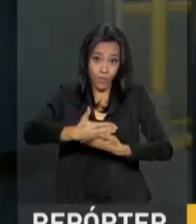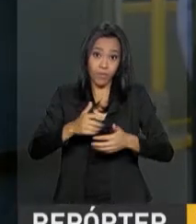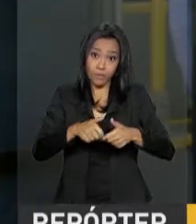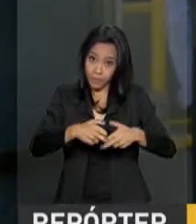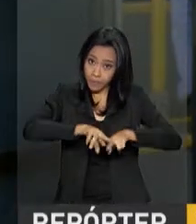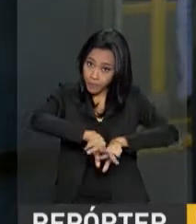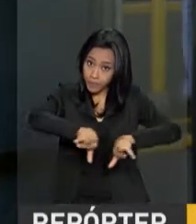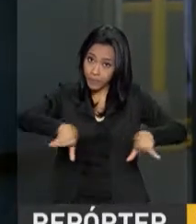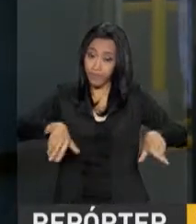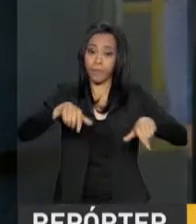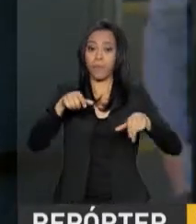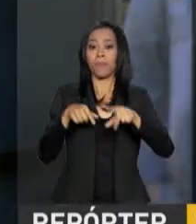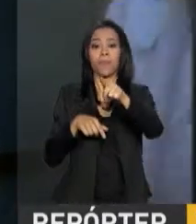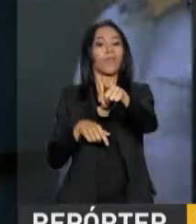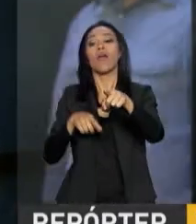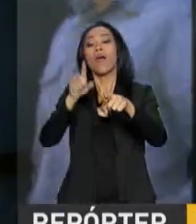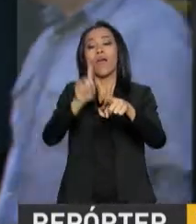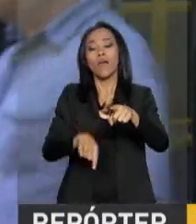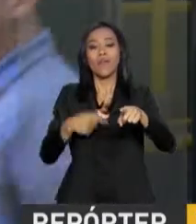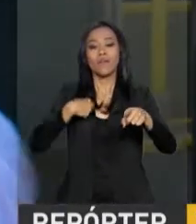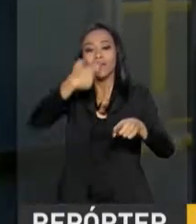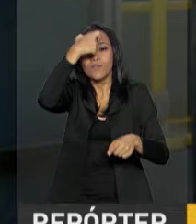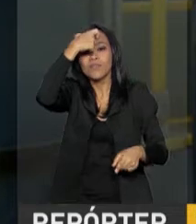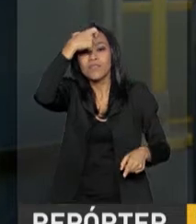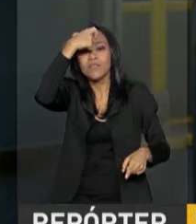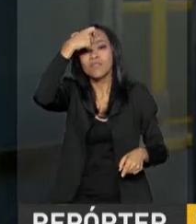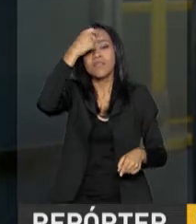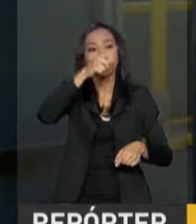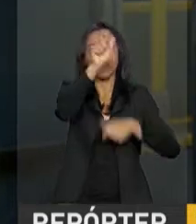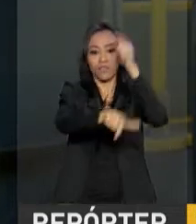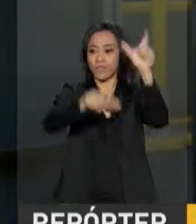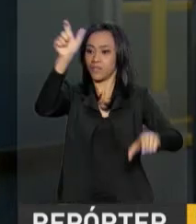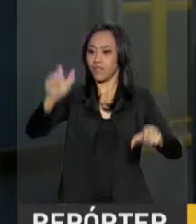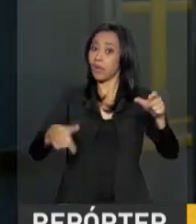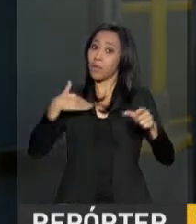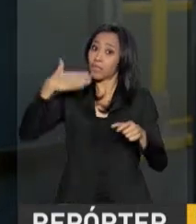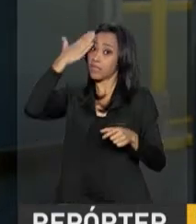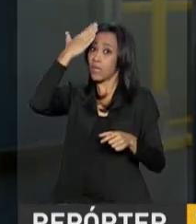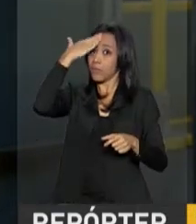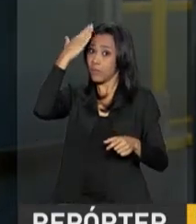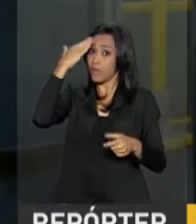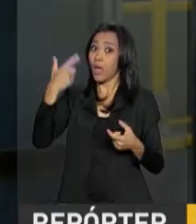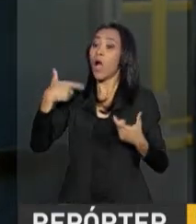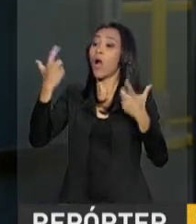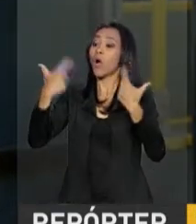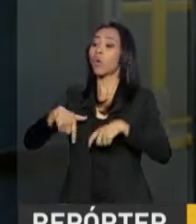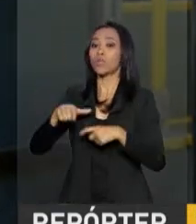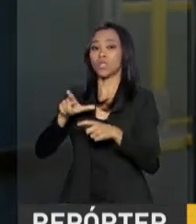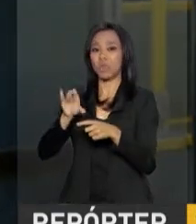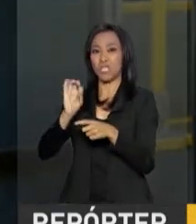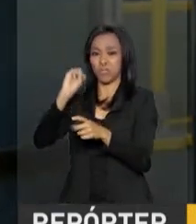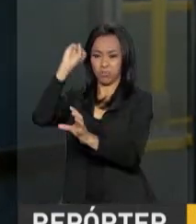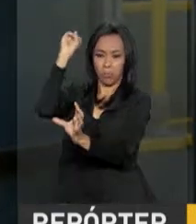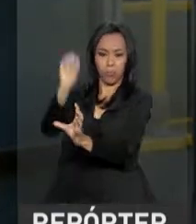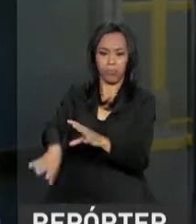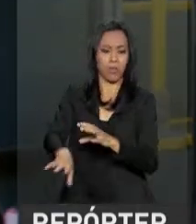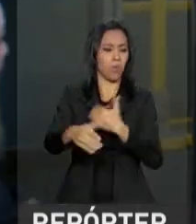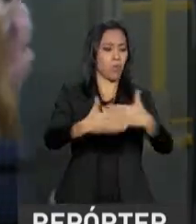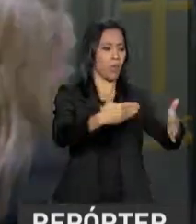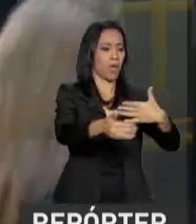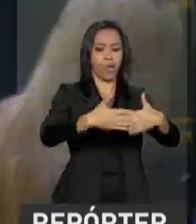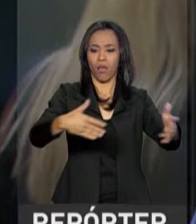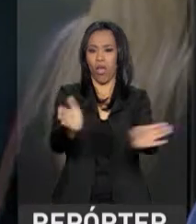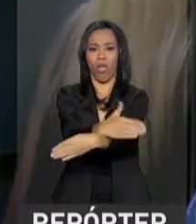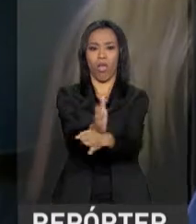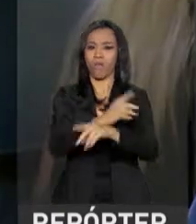é educativa para conscientizar a população e se na importância do descarte ela tem aproximadamente três meses de duração